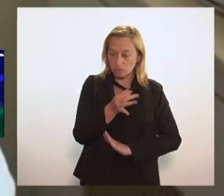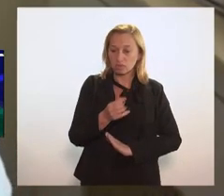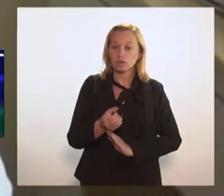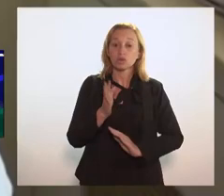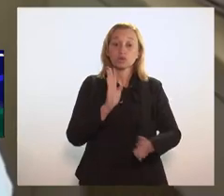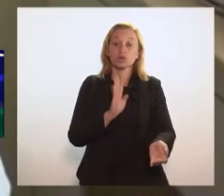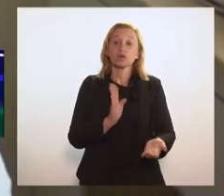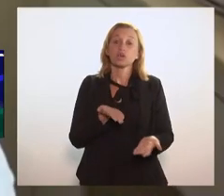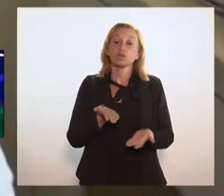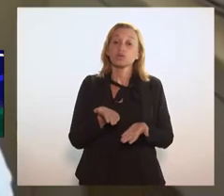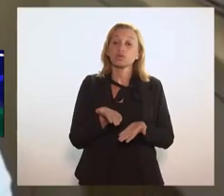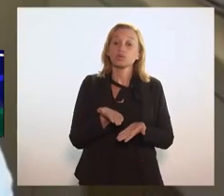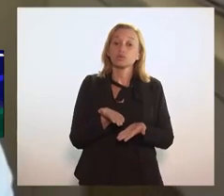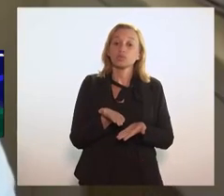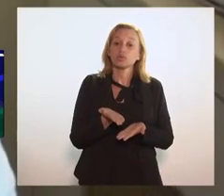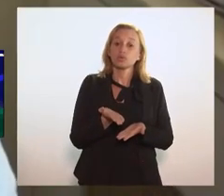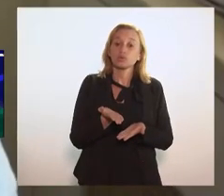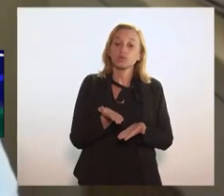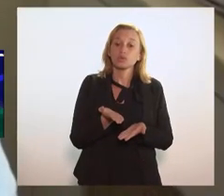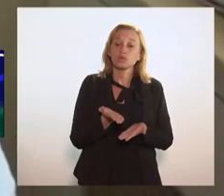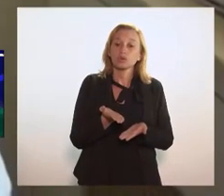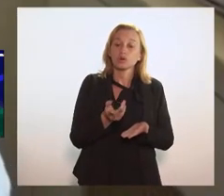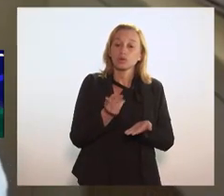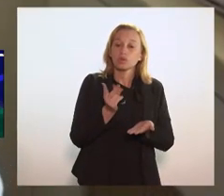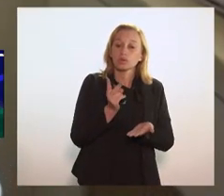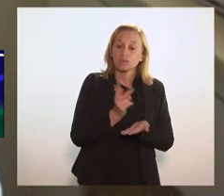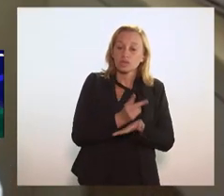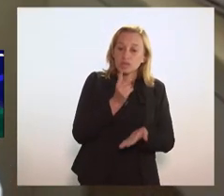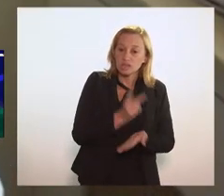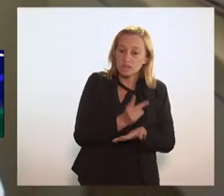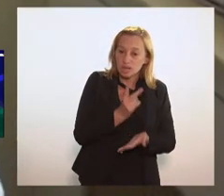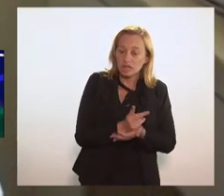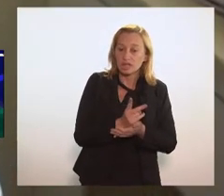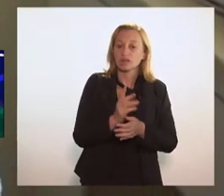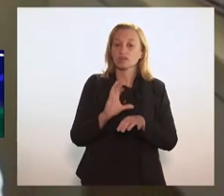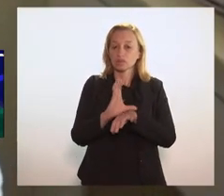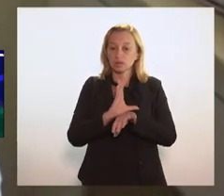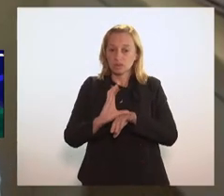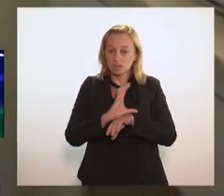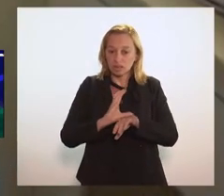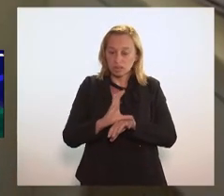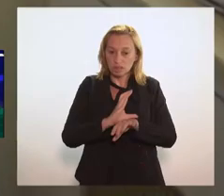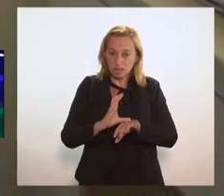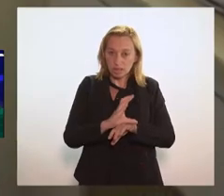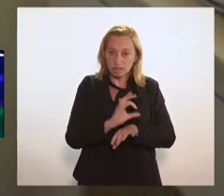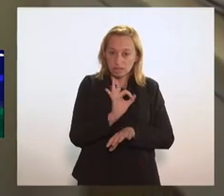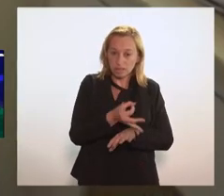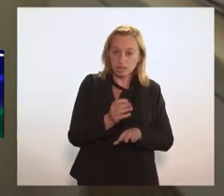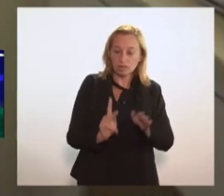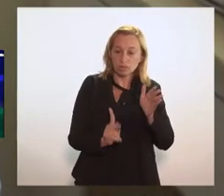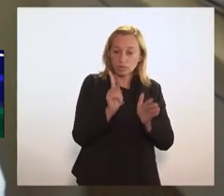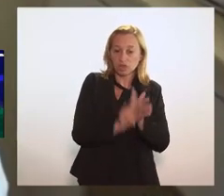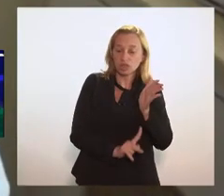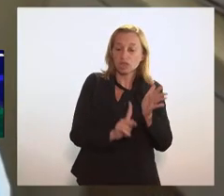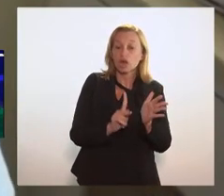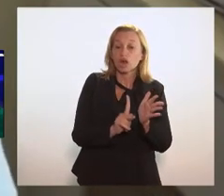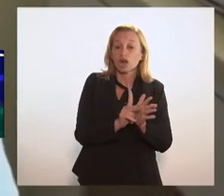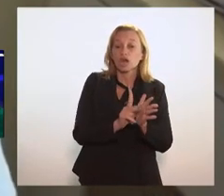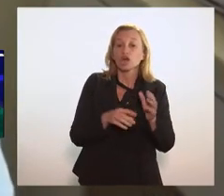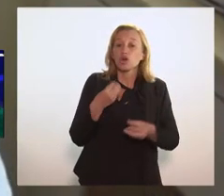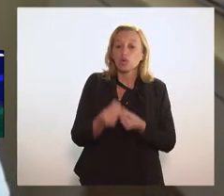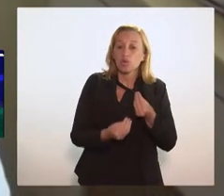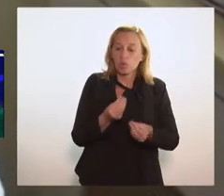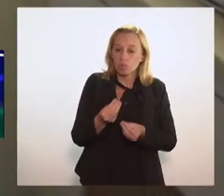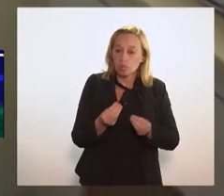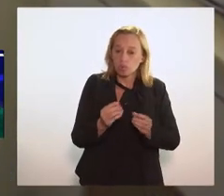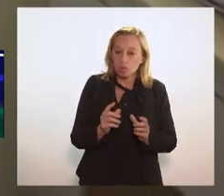vícios de inconstitucionalidade legada do projeto e como vencê-los. Então, eu gostaria